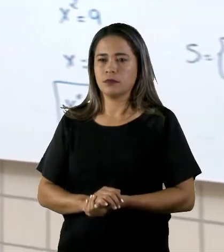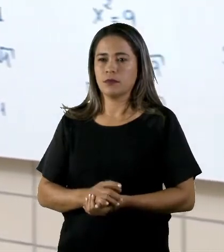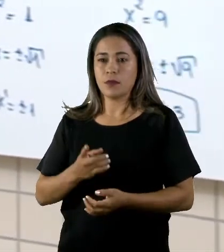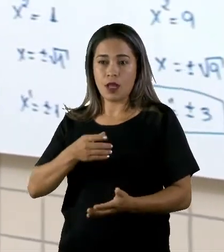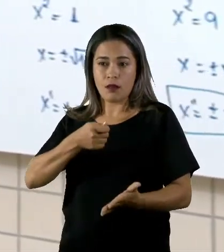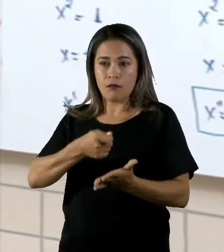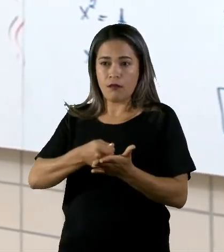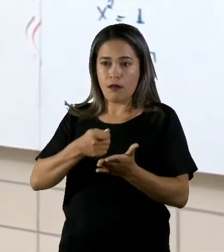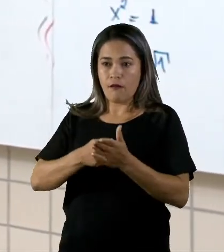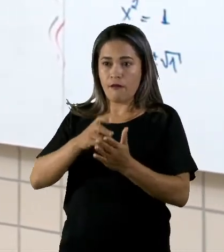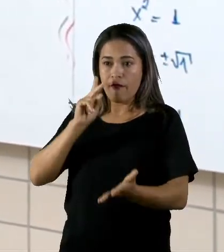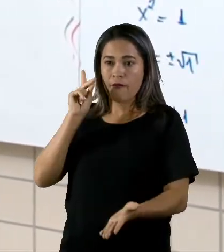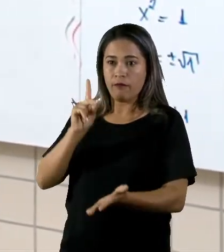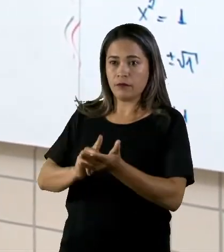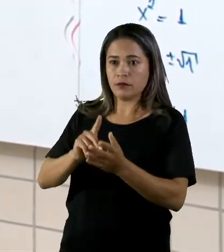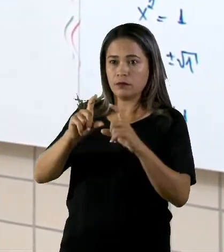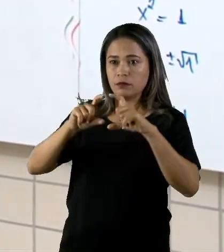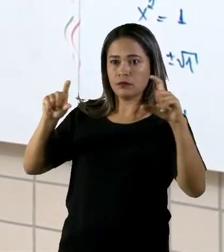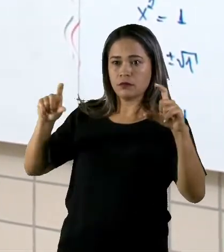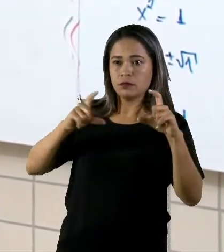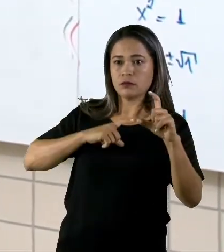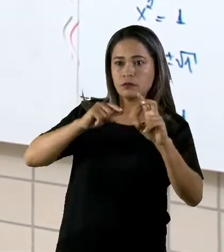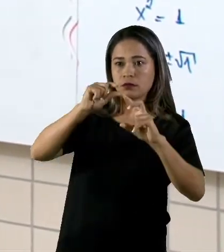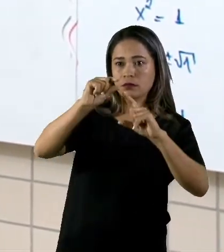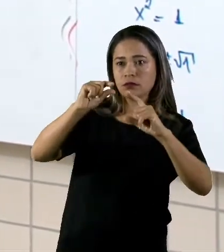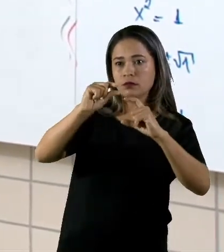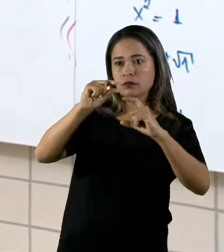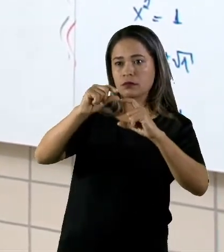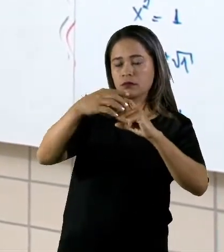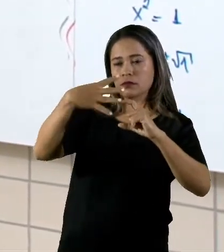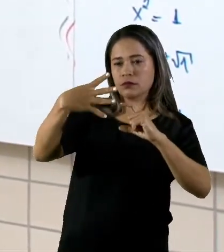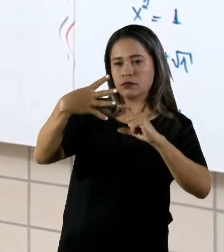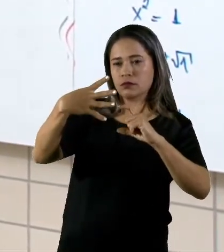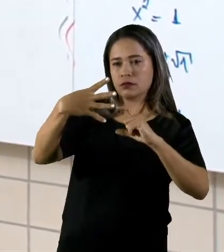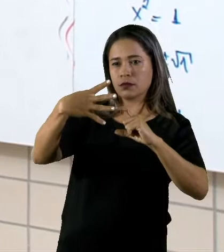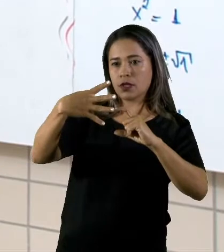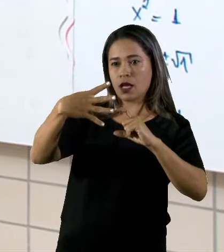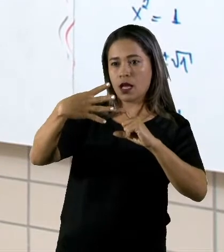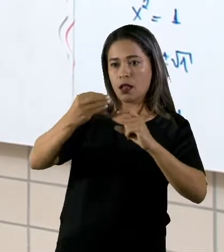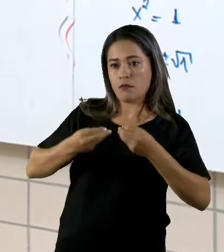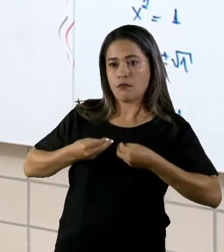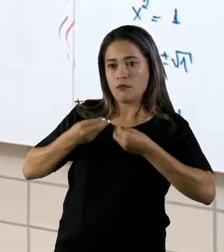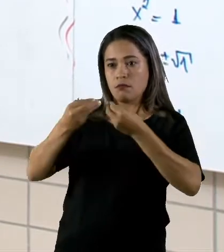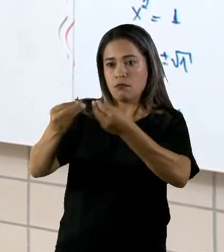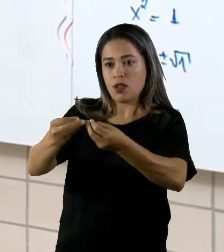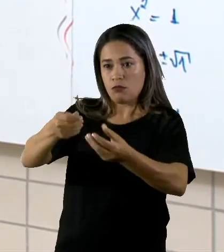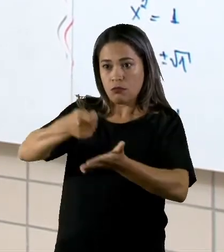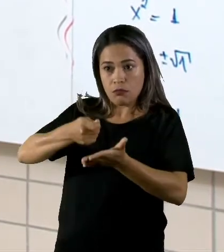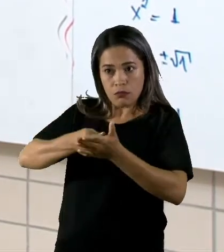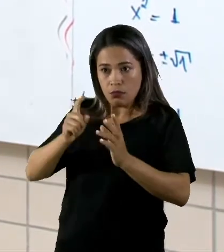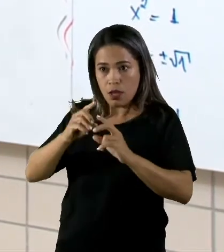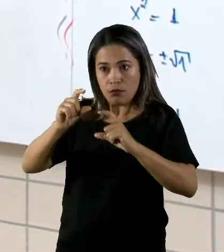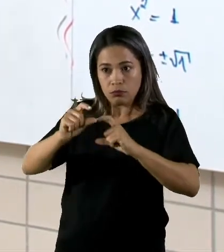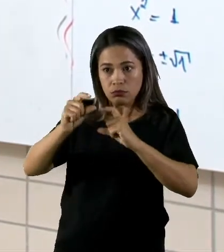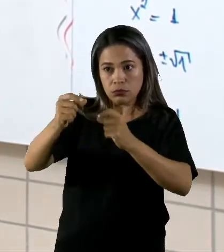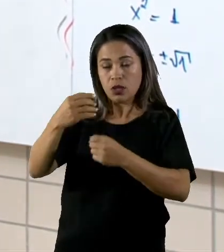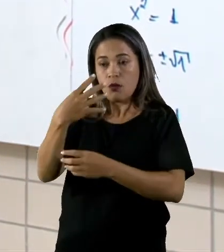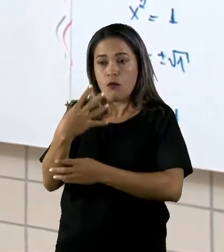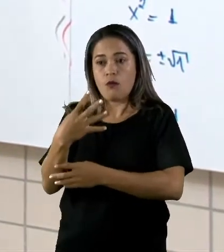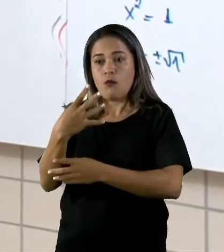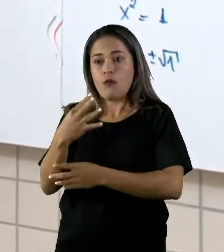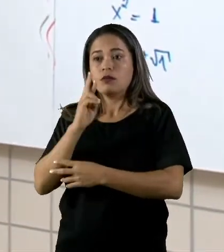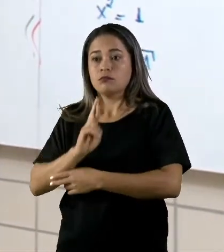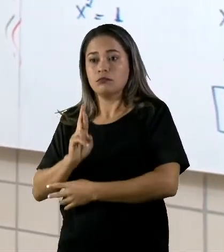original, expoente 4, ele me permite, não obriga, ele permite ter até 4 soluções, que foi o que a